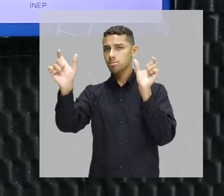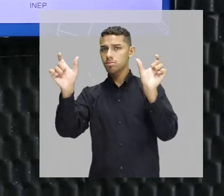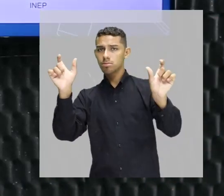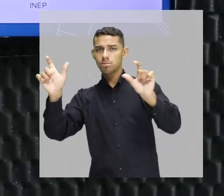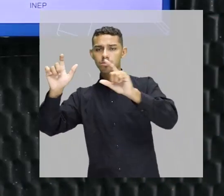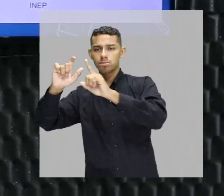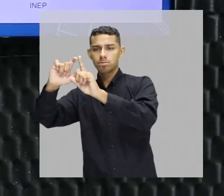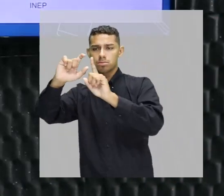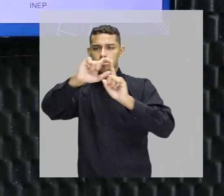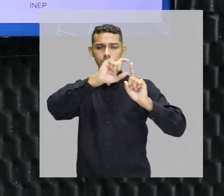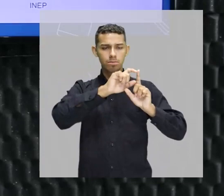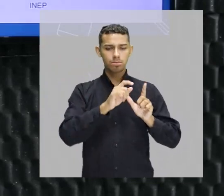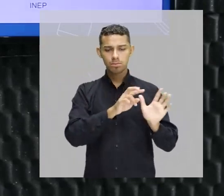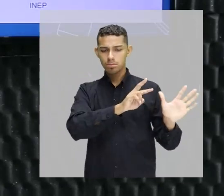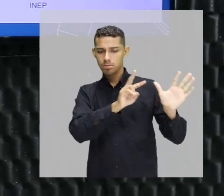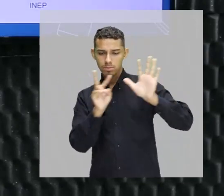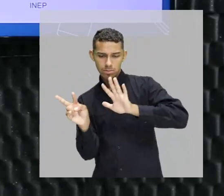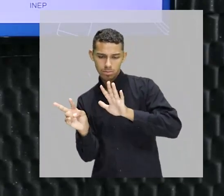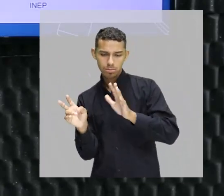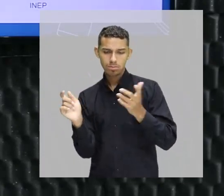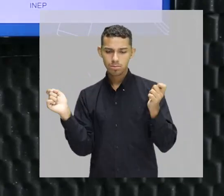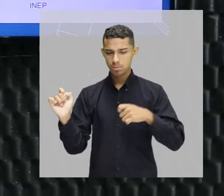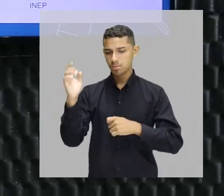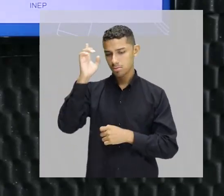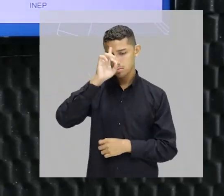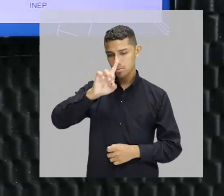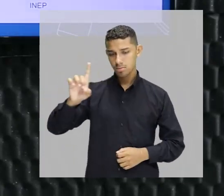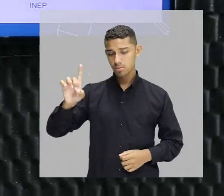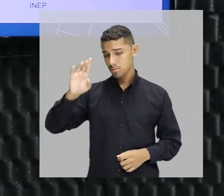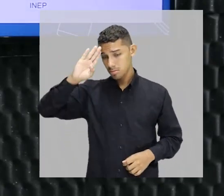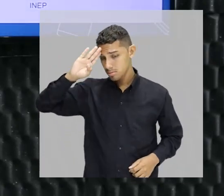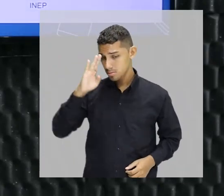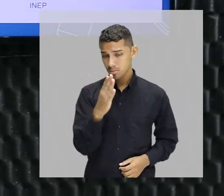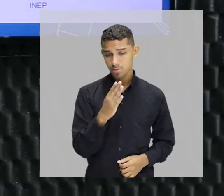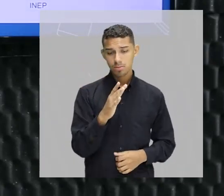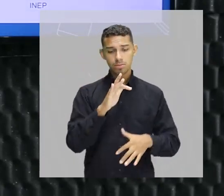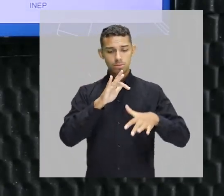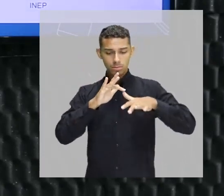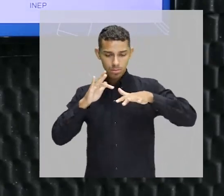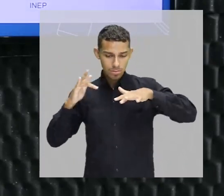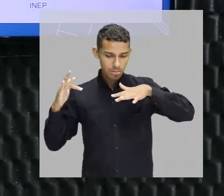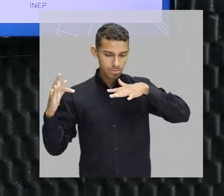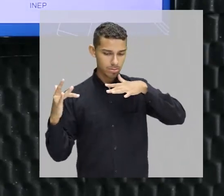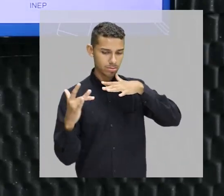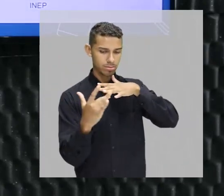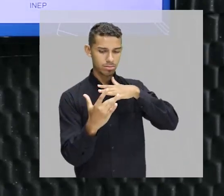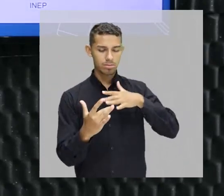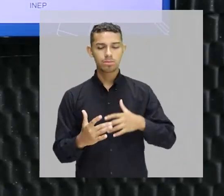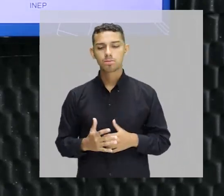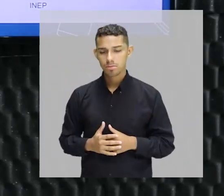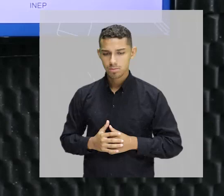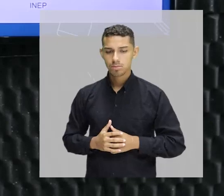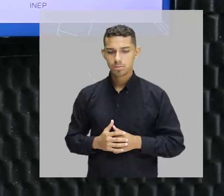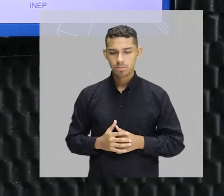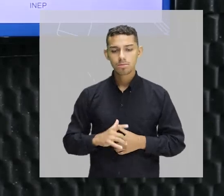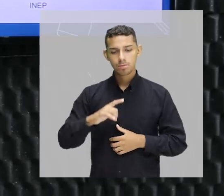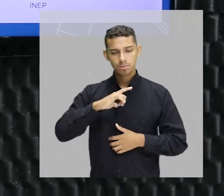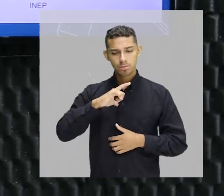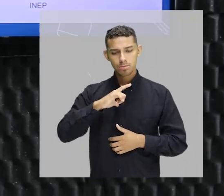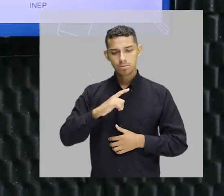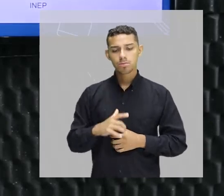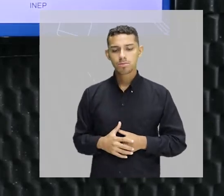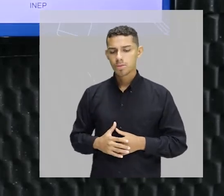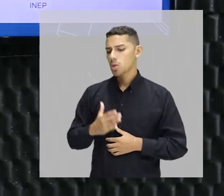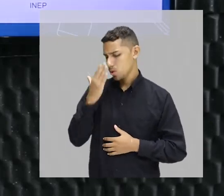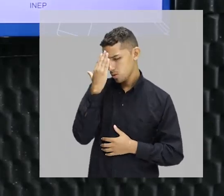se destacaram ao longo da semana ou ao longo do dia nas principais redes sociais, né? Aqui nós temos thank